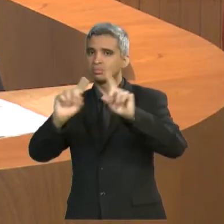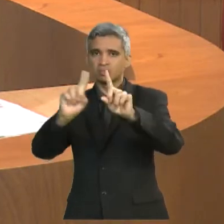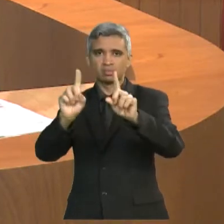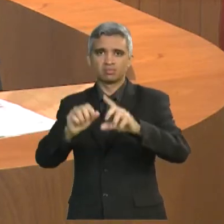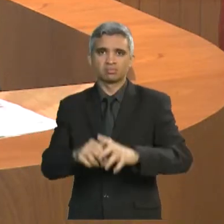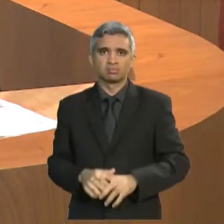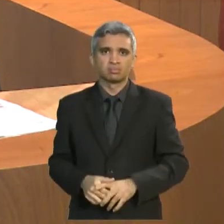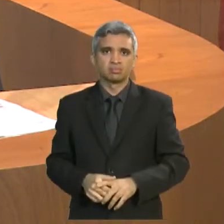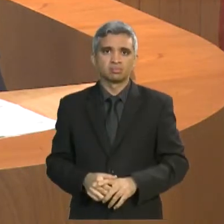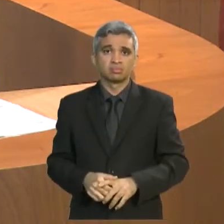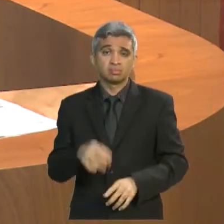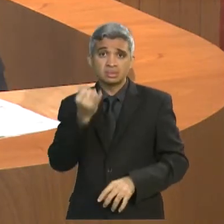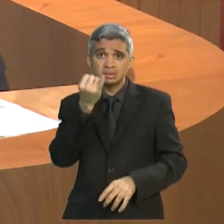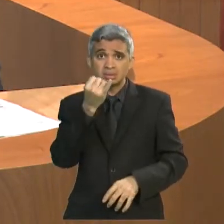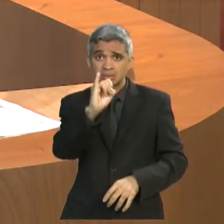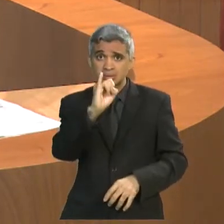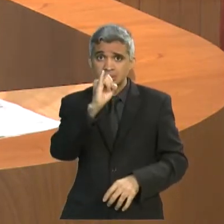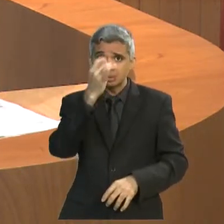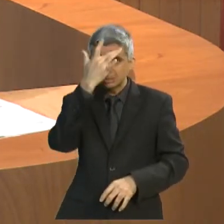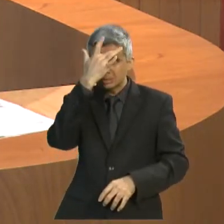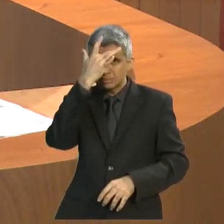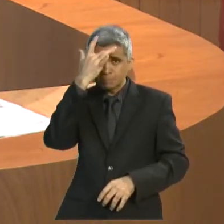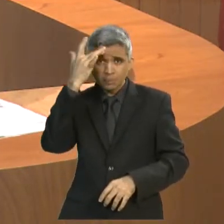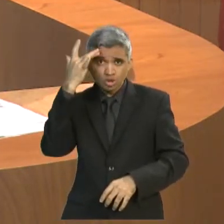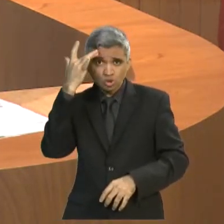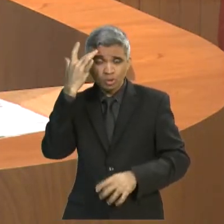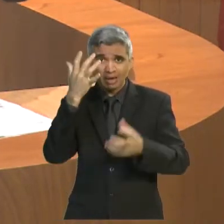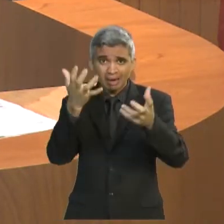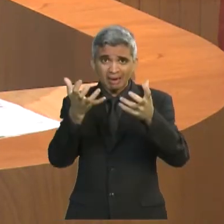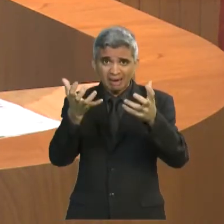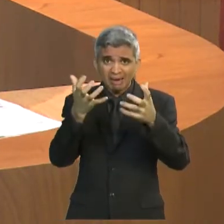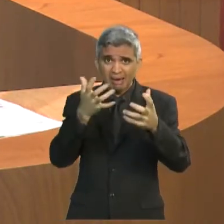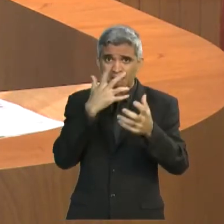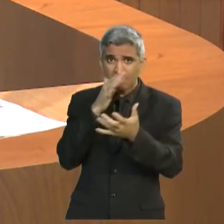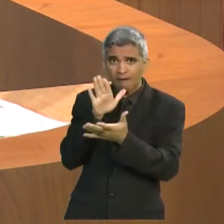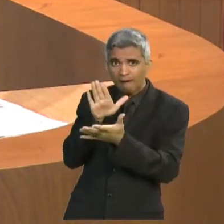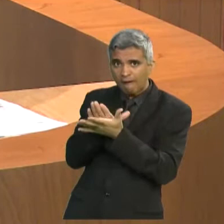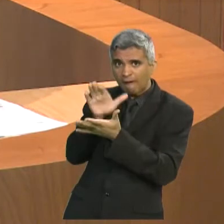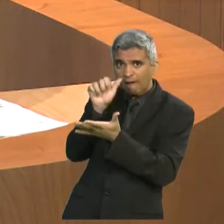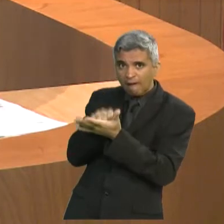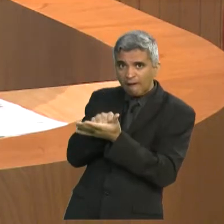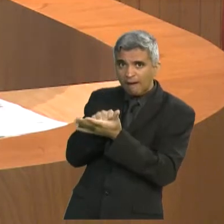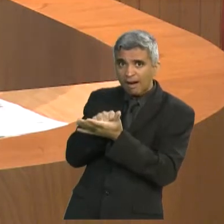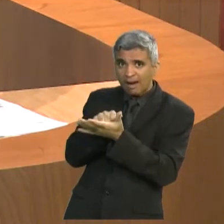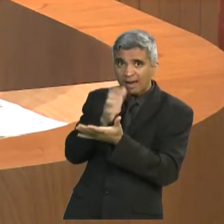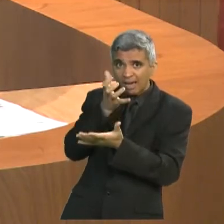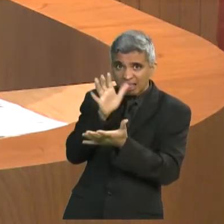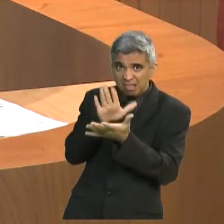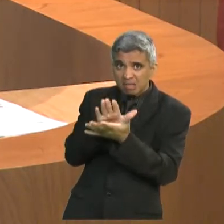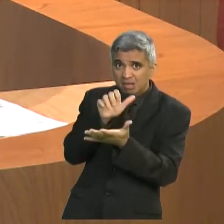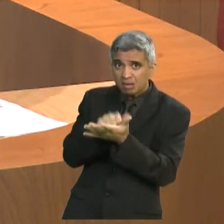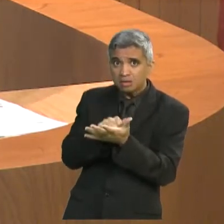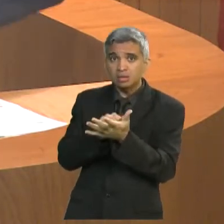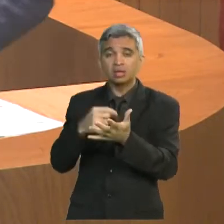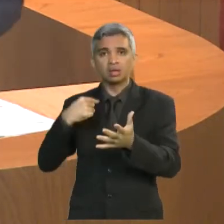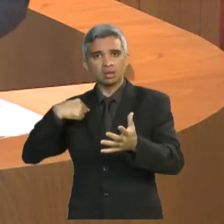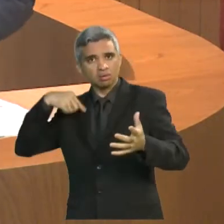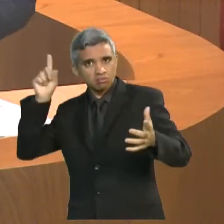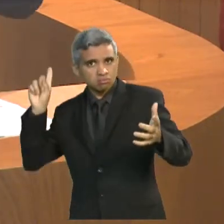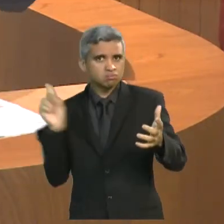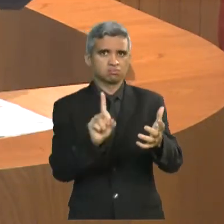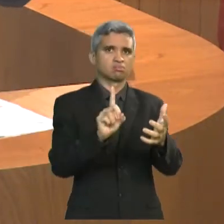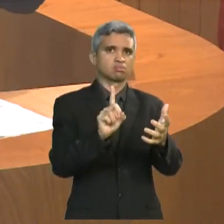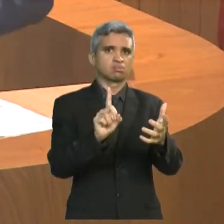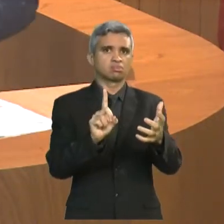ao papel o mínimo que seja de mais uma vez da Mas aquela população pode ter certeza que não vai ter